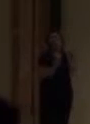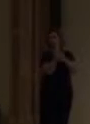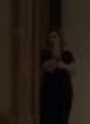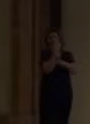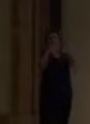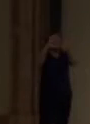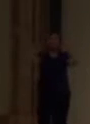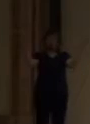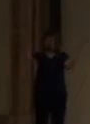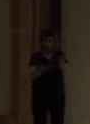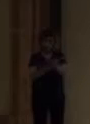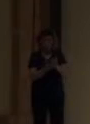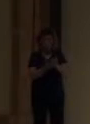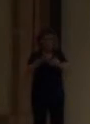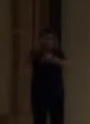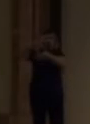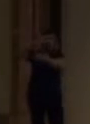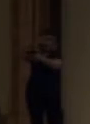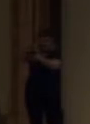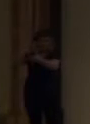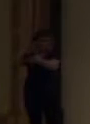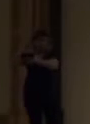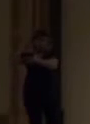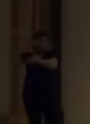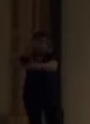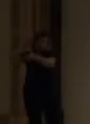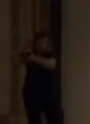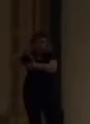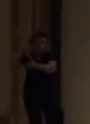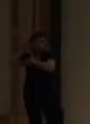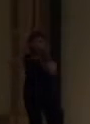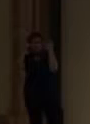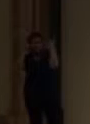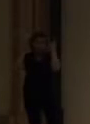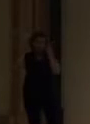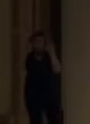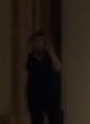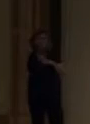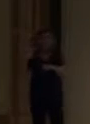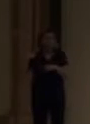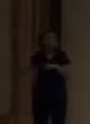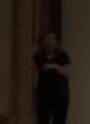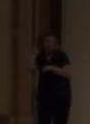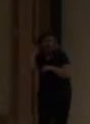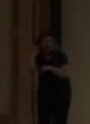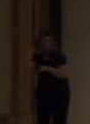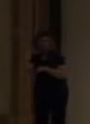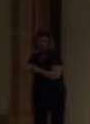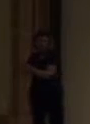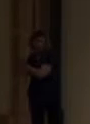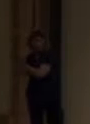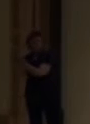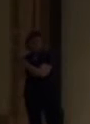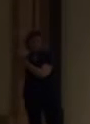eram aquelas histórias medievais que diziam que o mar fervia abaixo do Equador e que